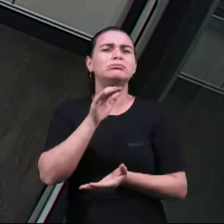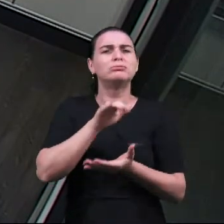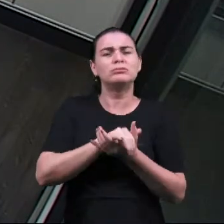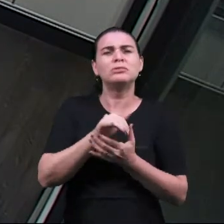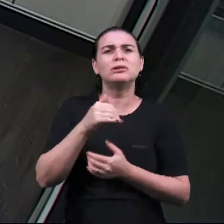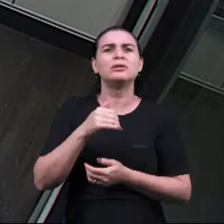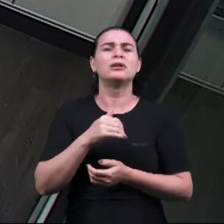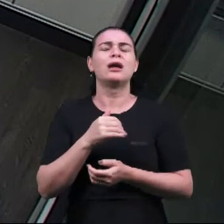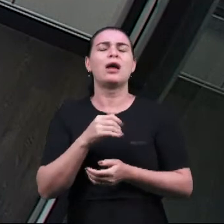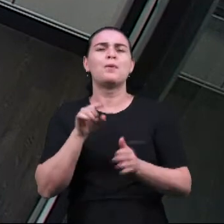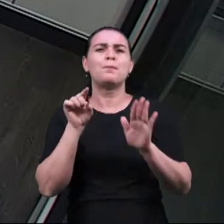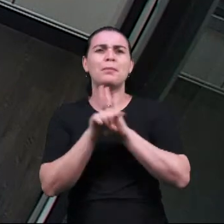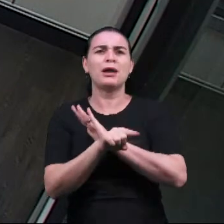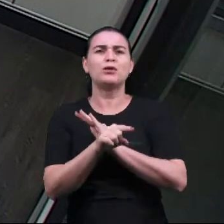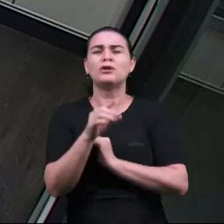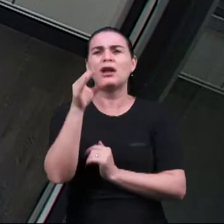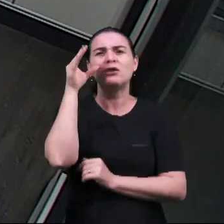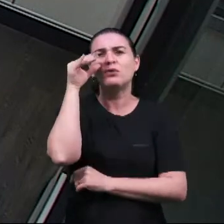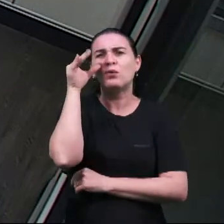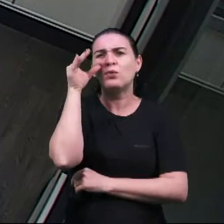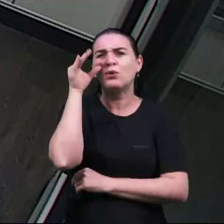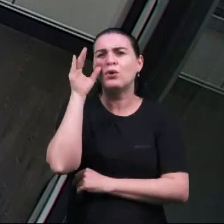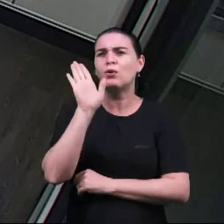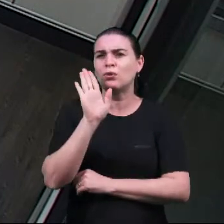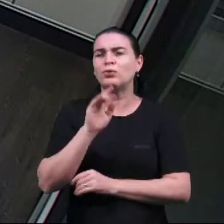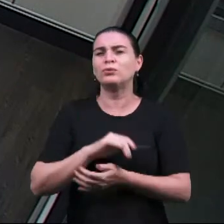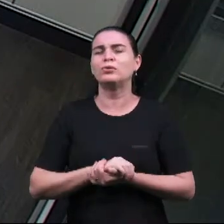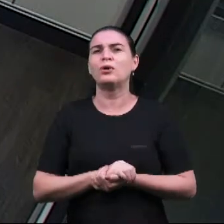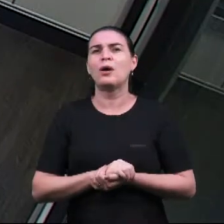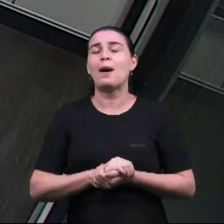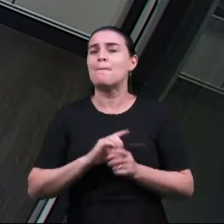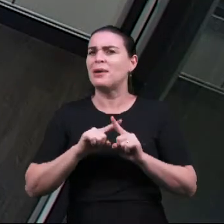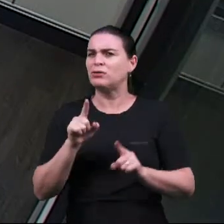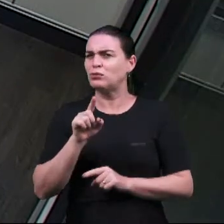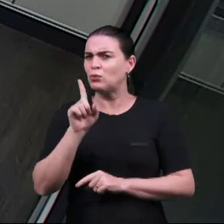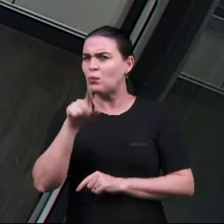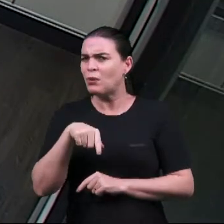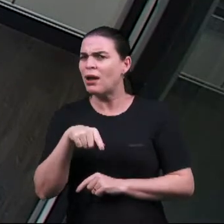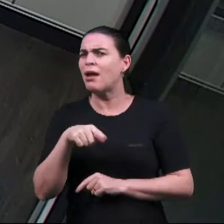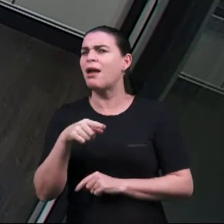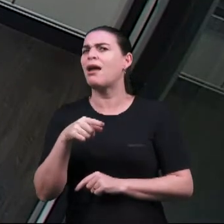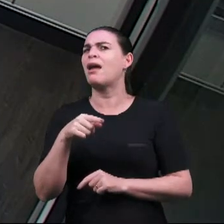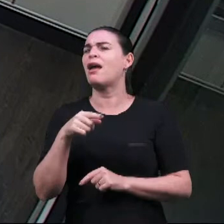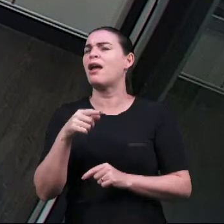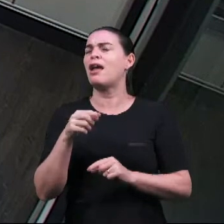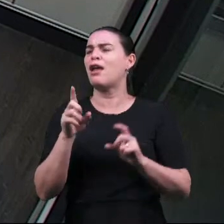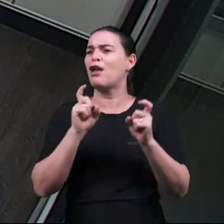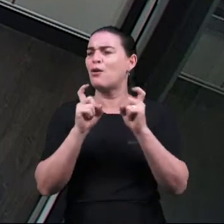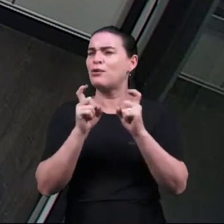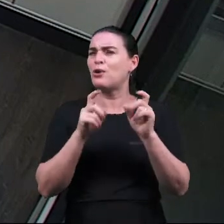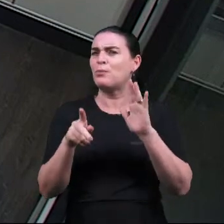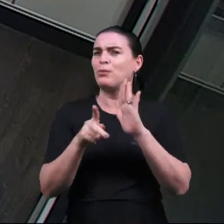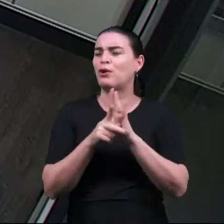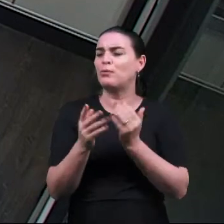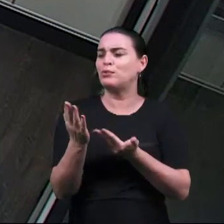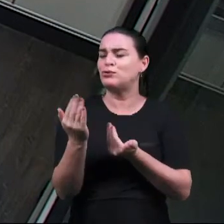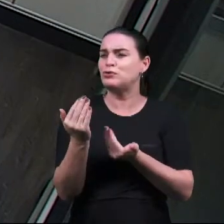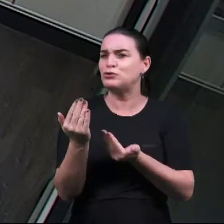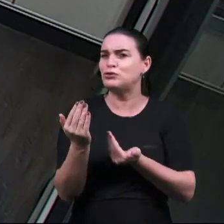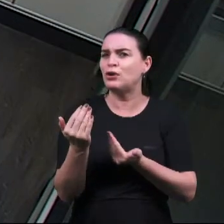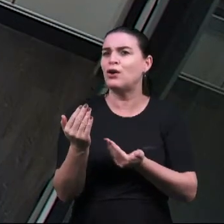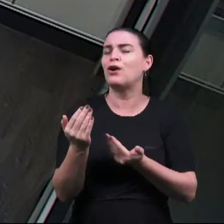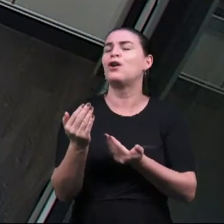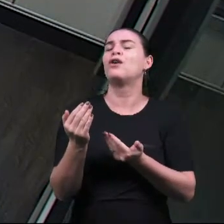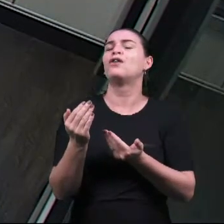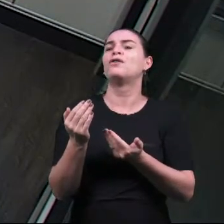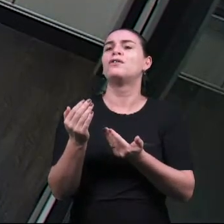Eu perguntei, né? Eu sou curioso. Mas não é reunião para jovens sem fronteiras? E aí o irmão até brincou